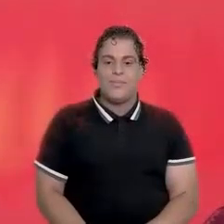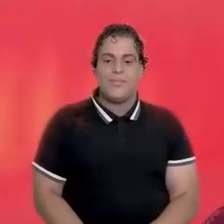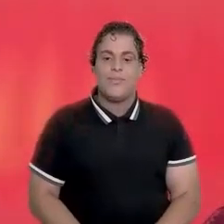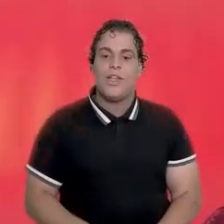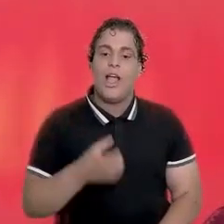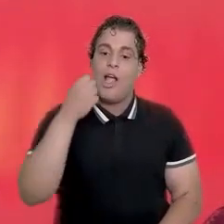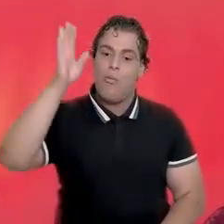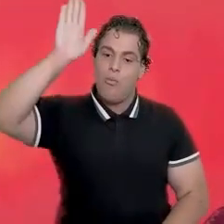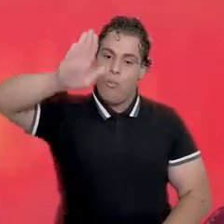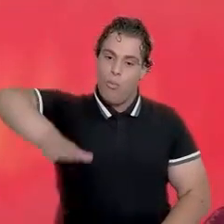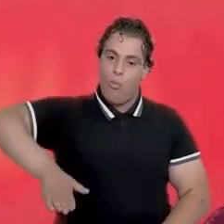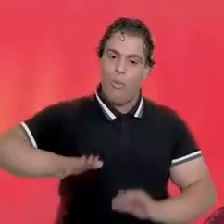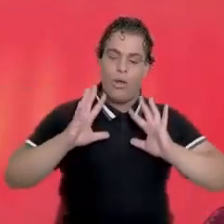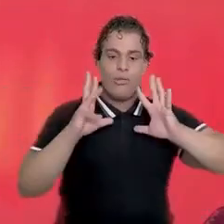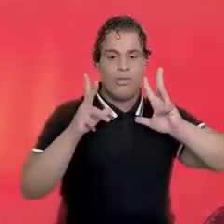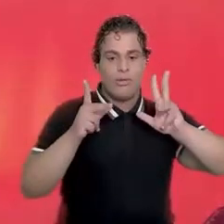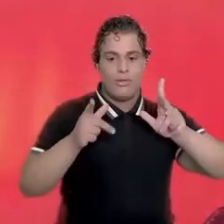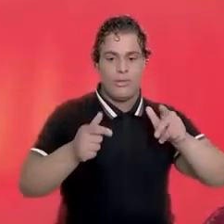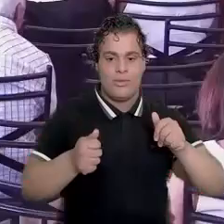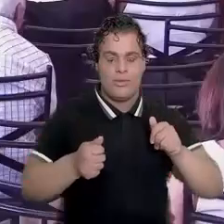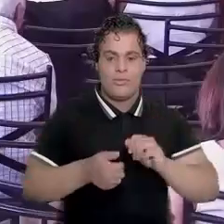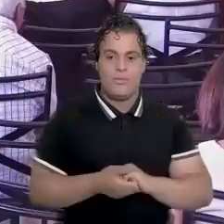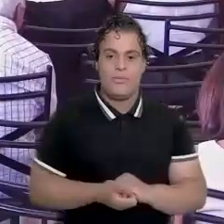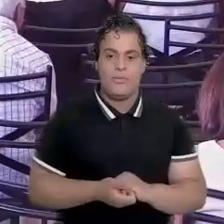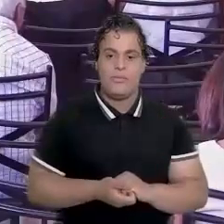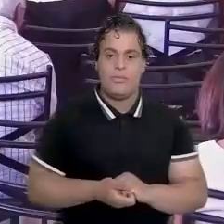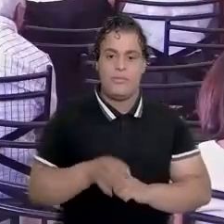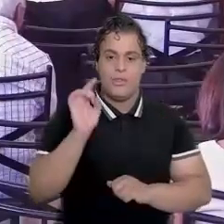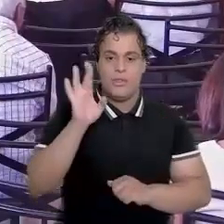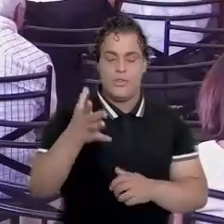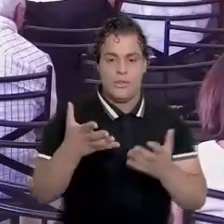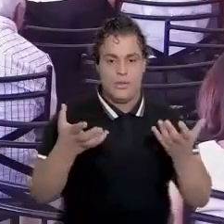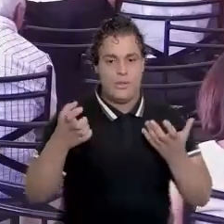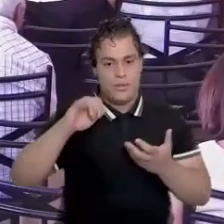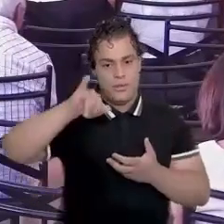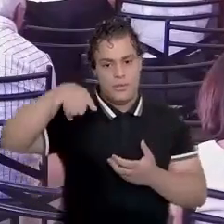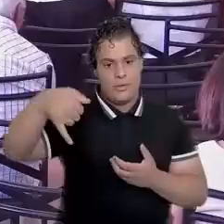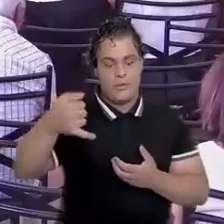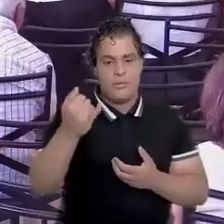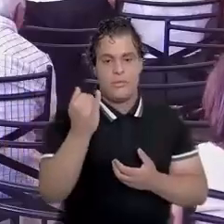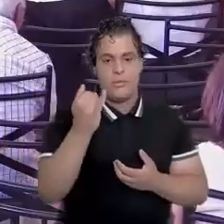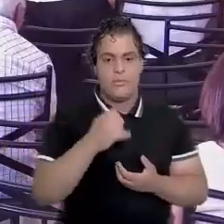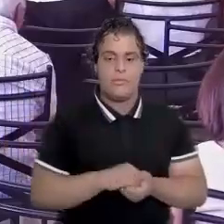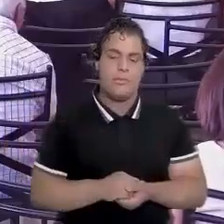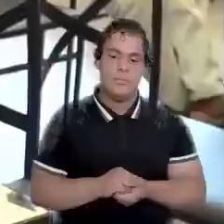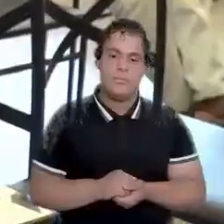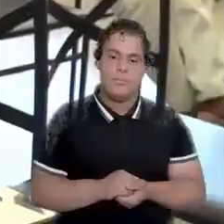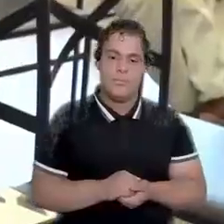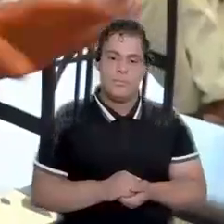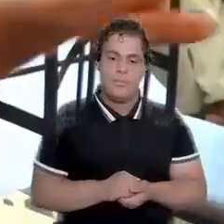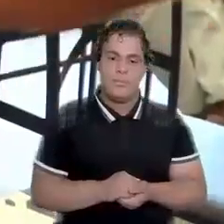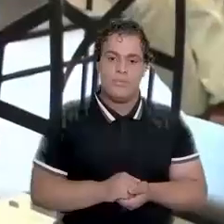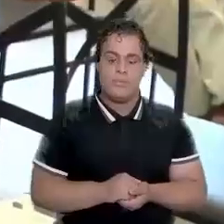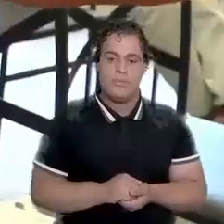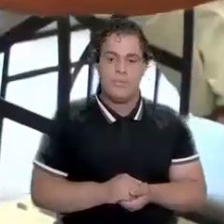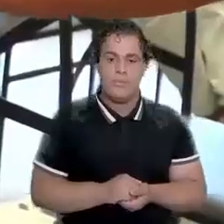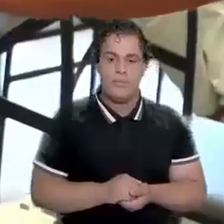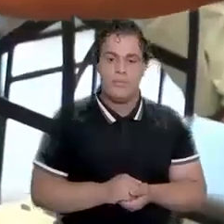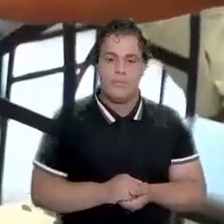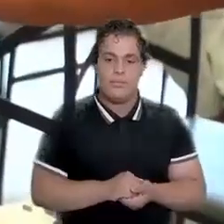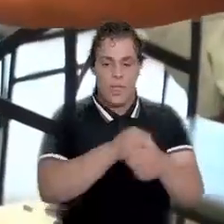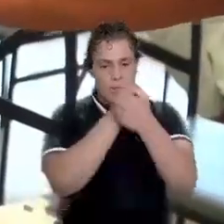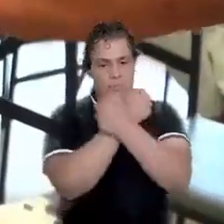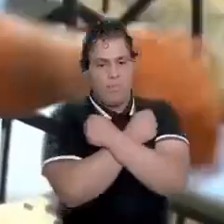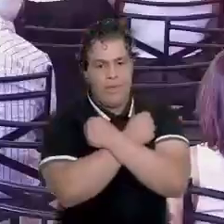Boa tarde a todos. Eu só quero aproveitar esse momento para abraçar